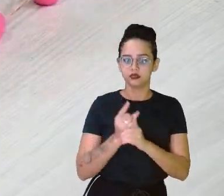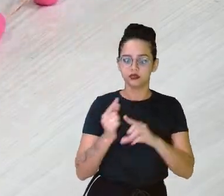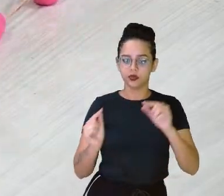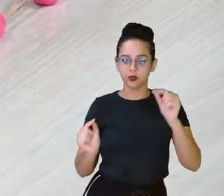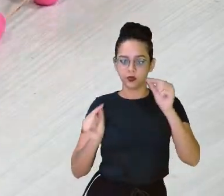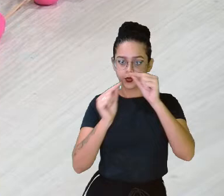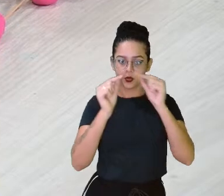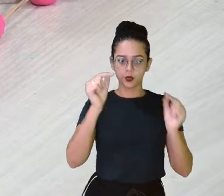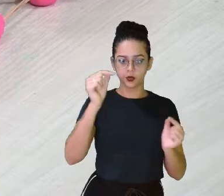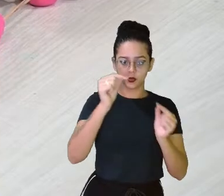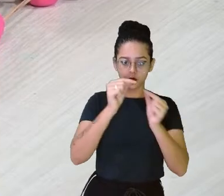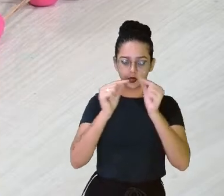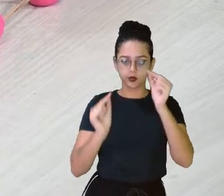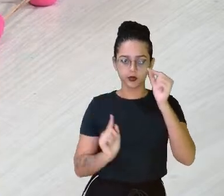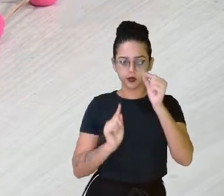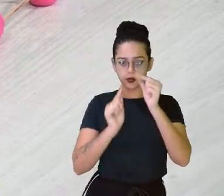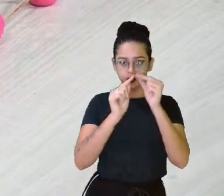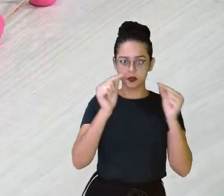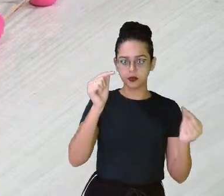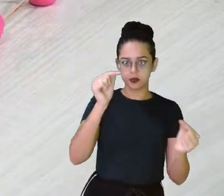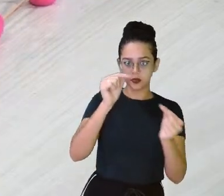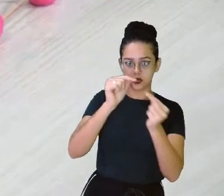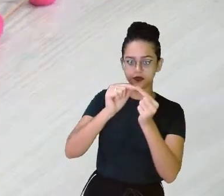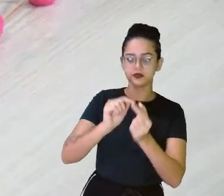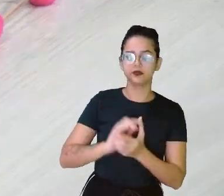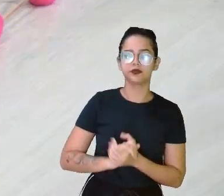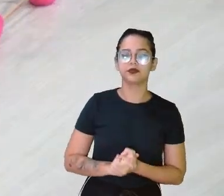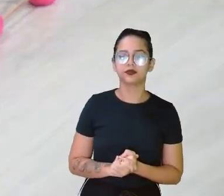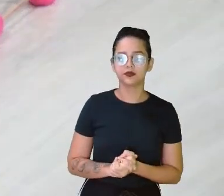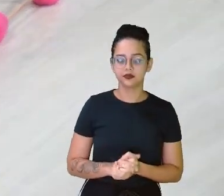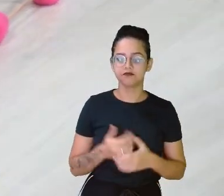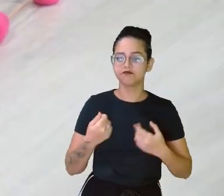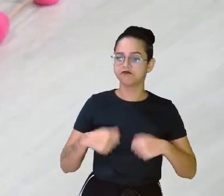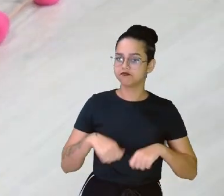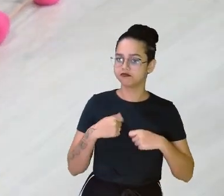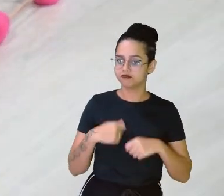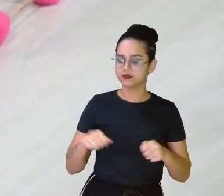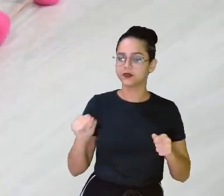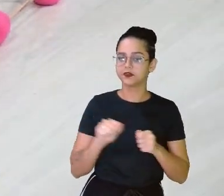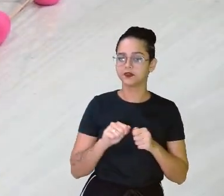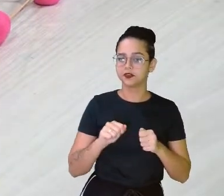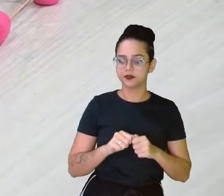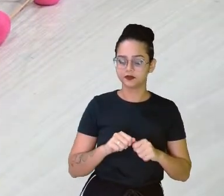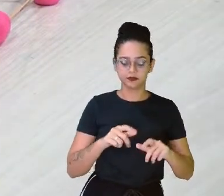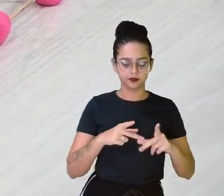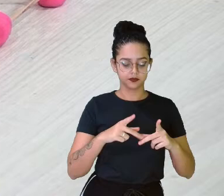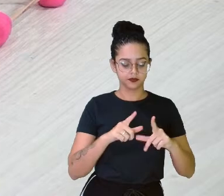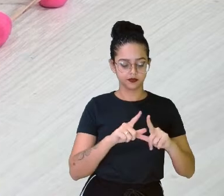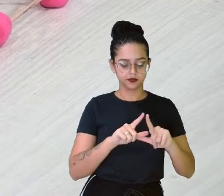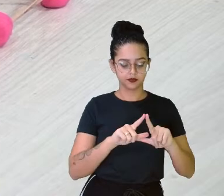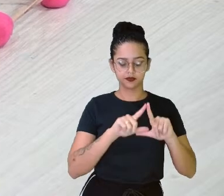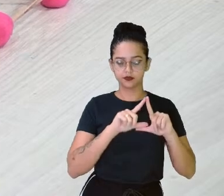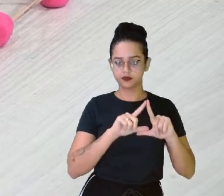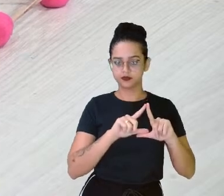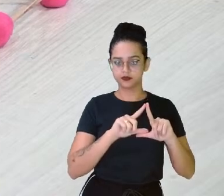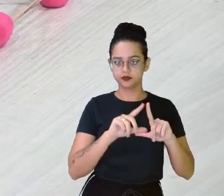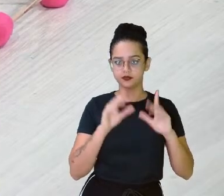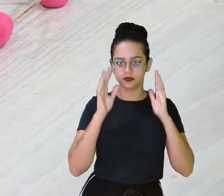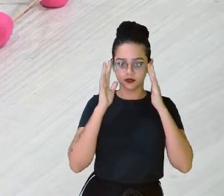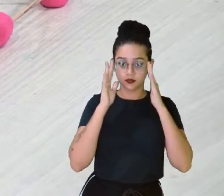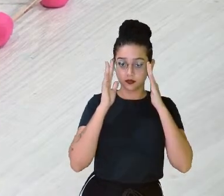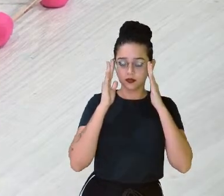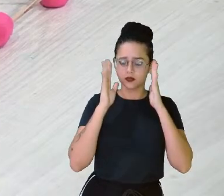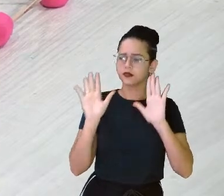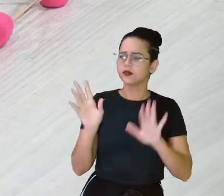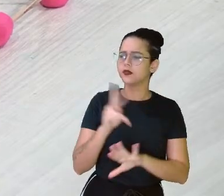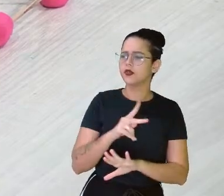encontrar o vértice que a gente precisa para formar a nossa pirâmide.